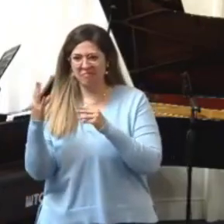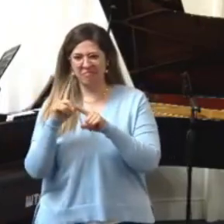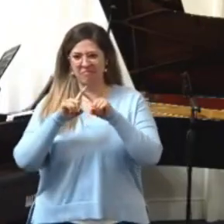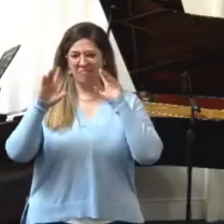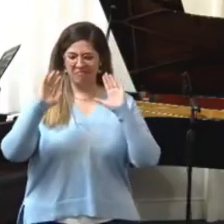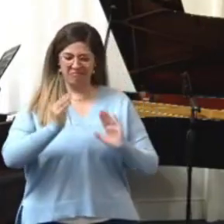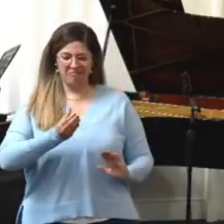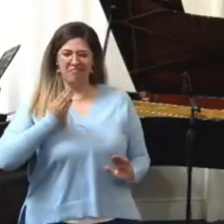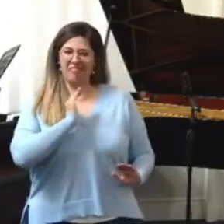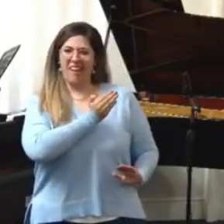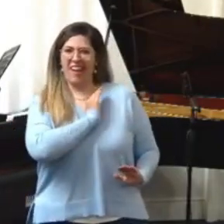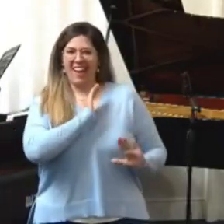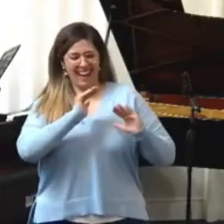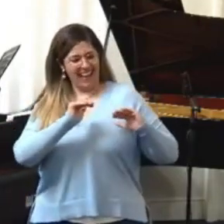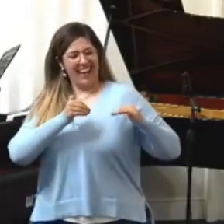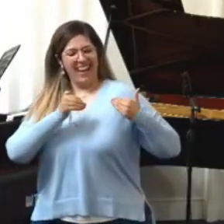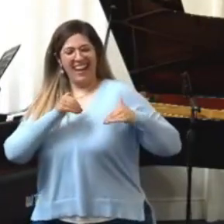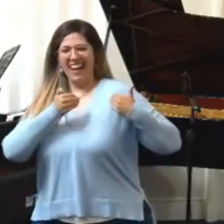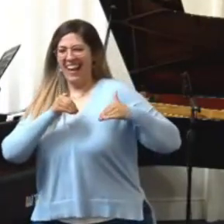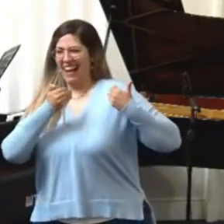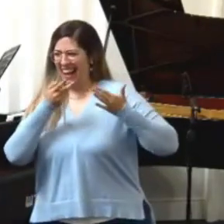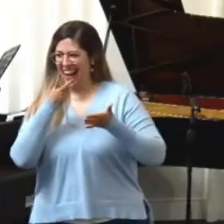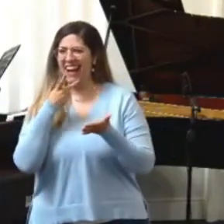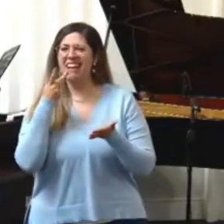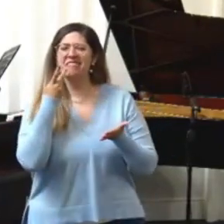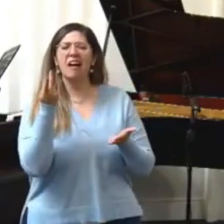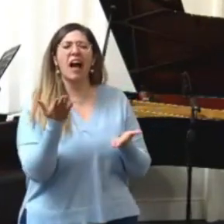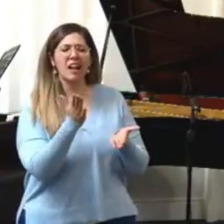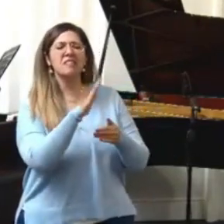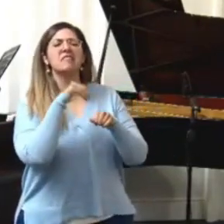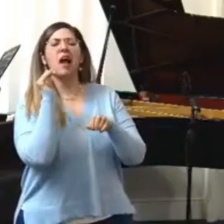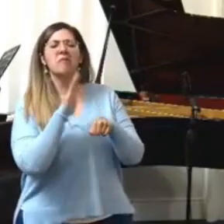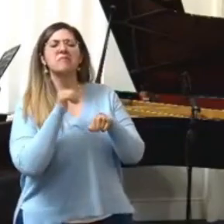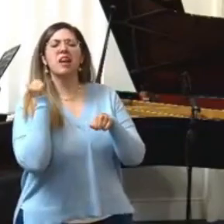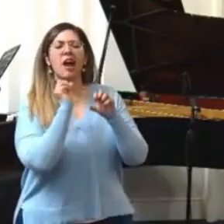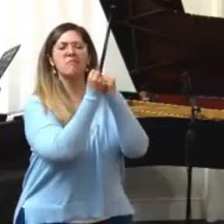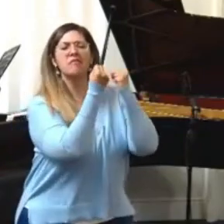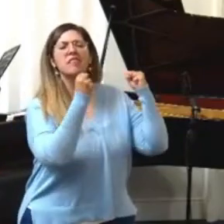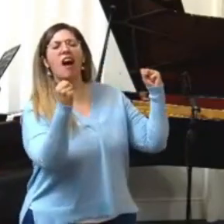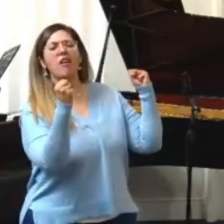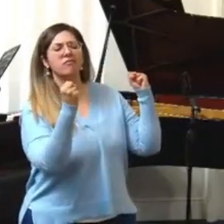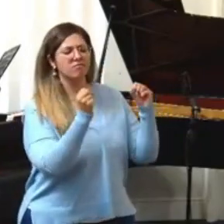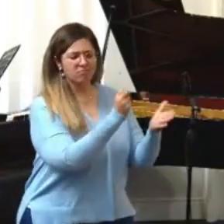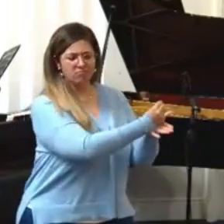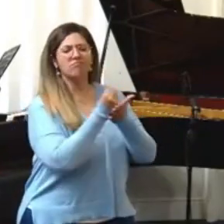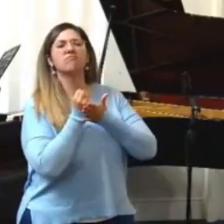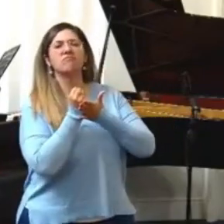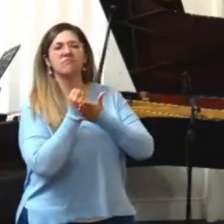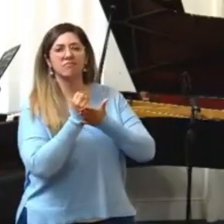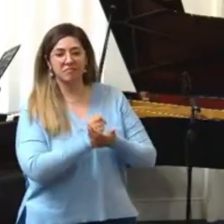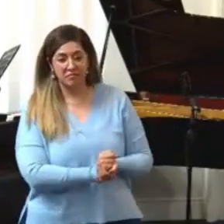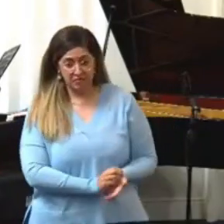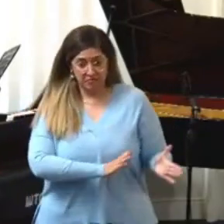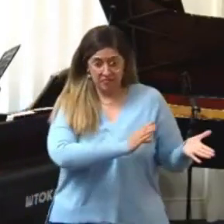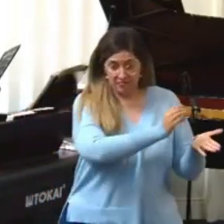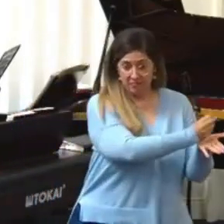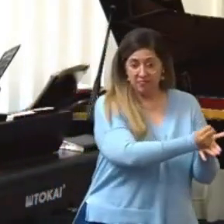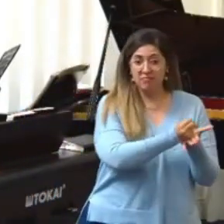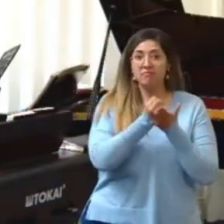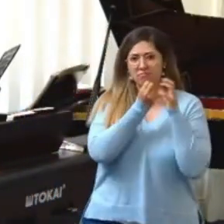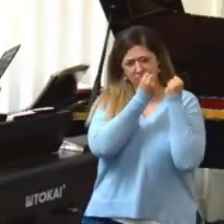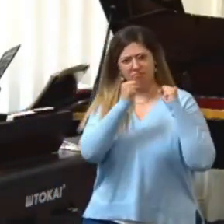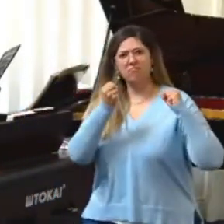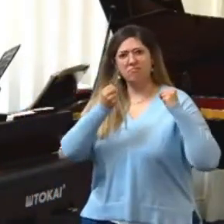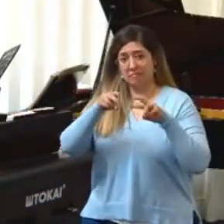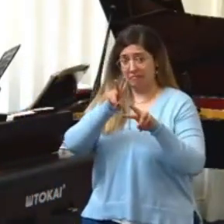disseram: mandem vir Sansão para que ele nos divirta. Trouxeram Sansão do cárcere